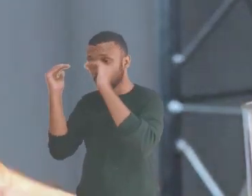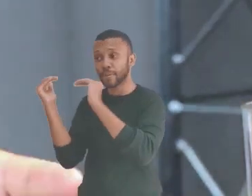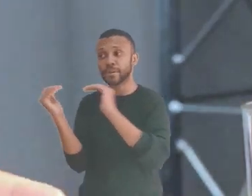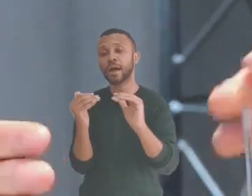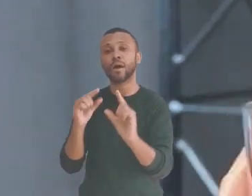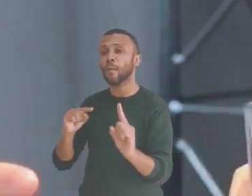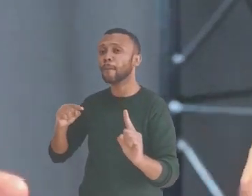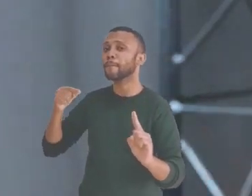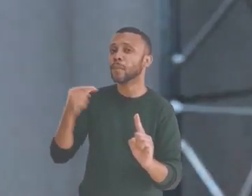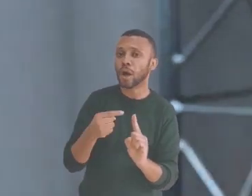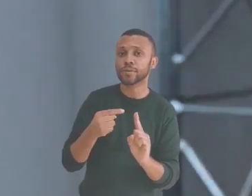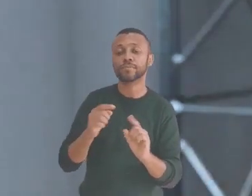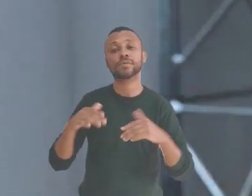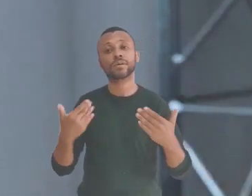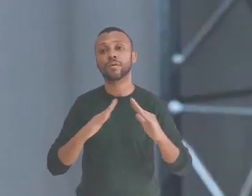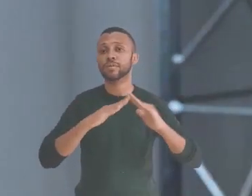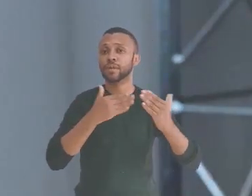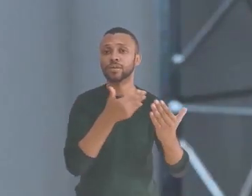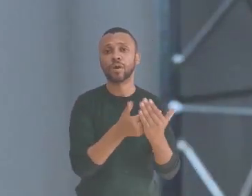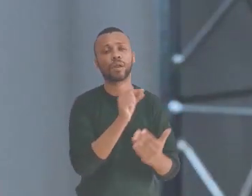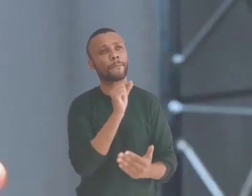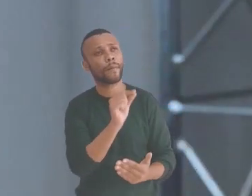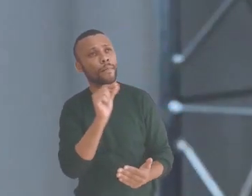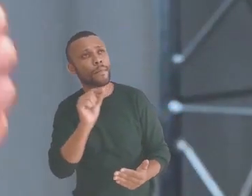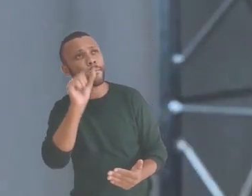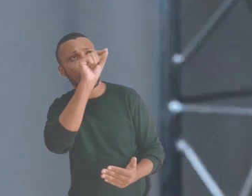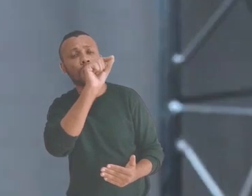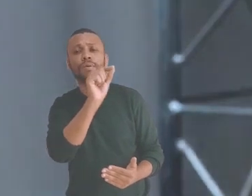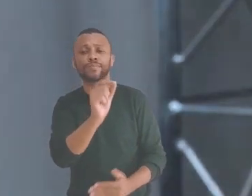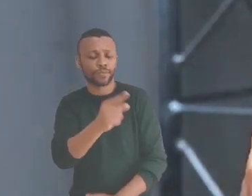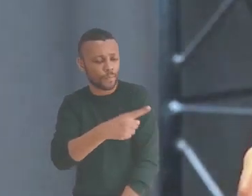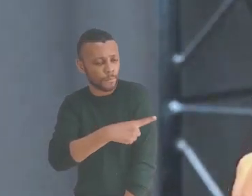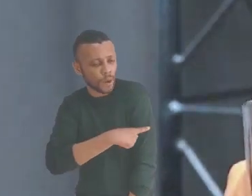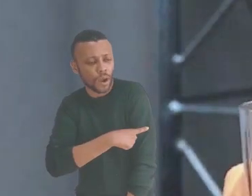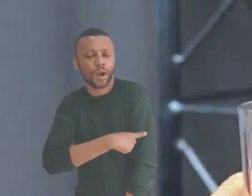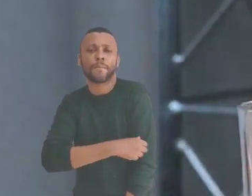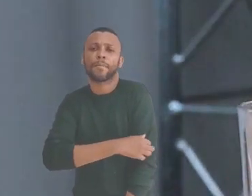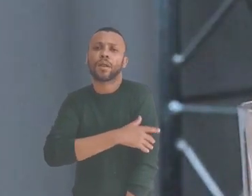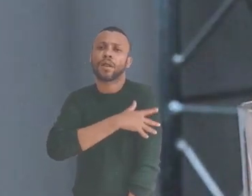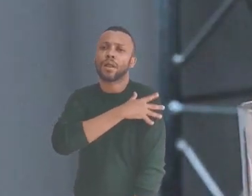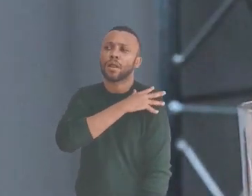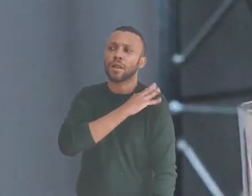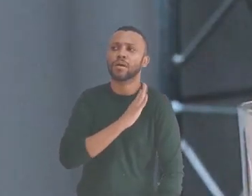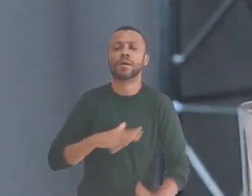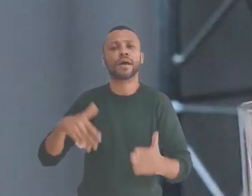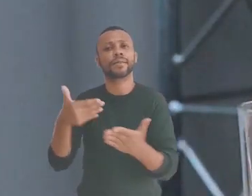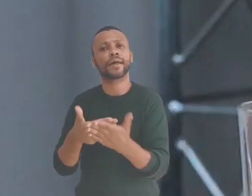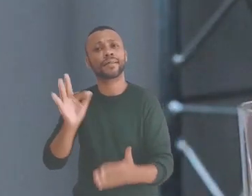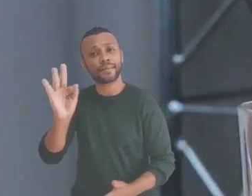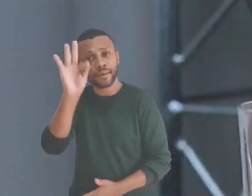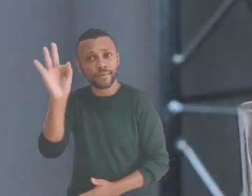próximo, então as escolas, desde o maternal até a faculdade, deveria ter